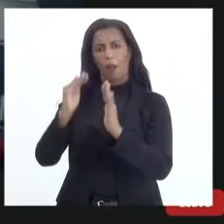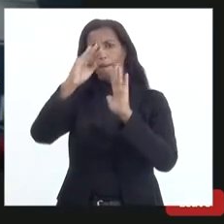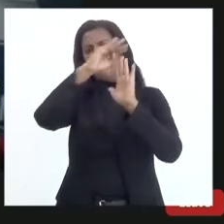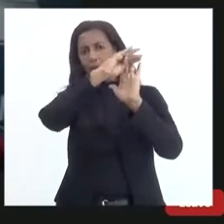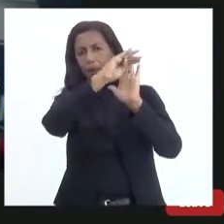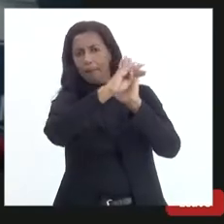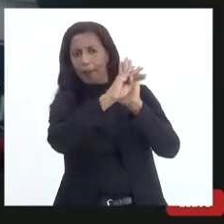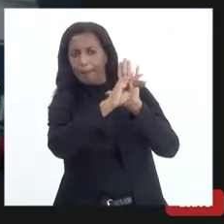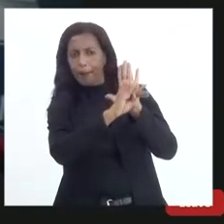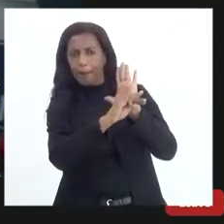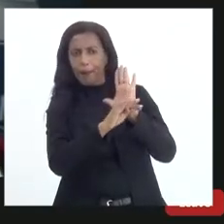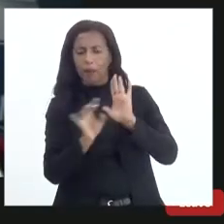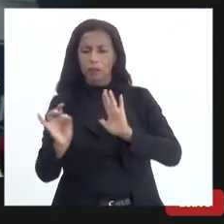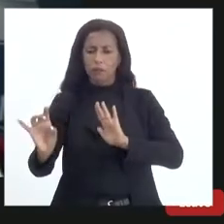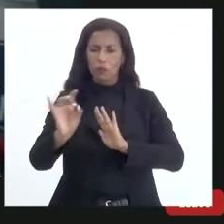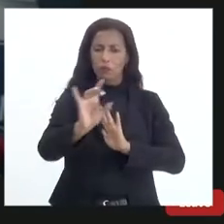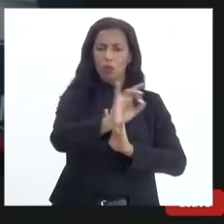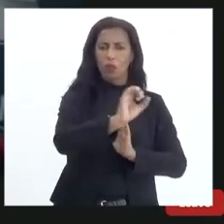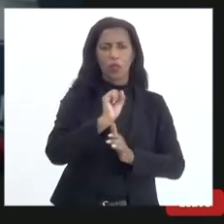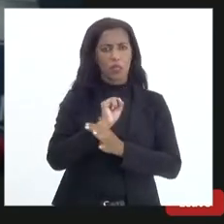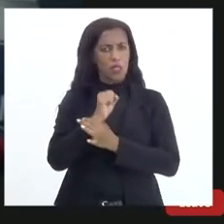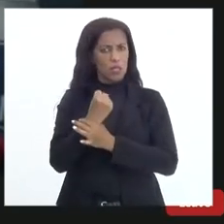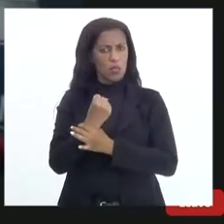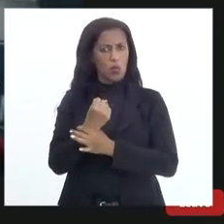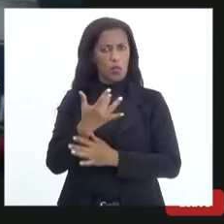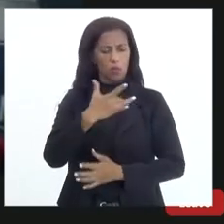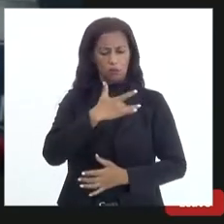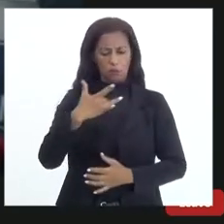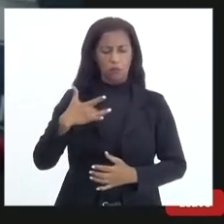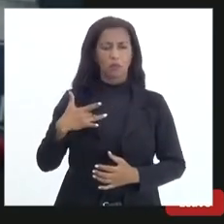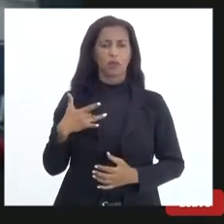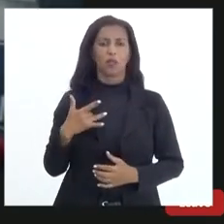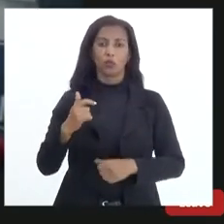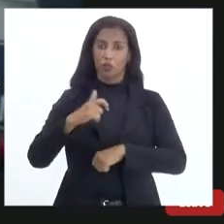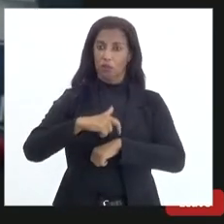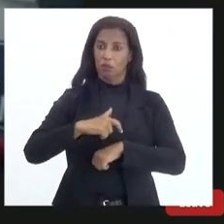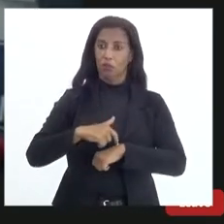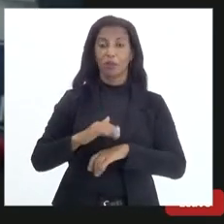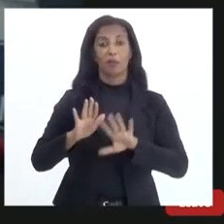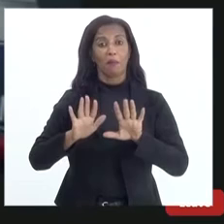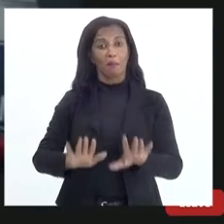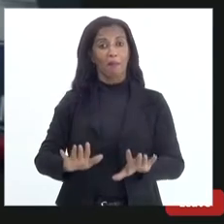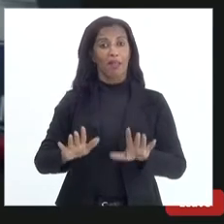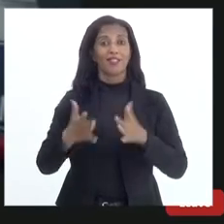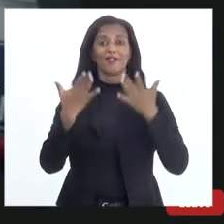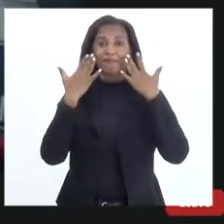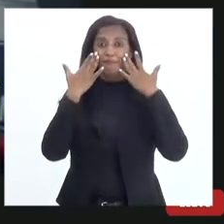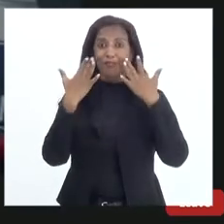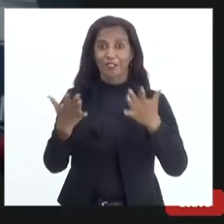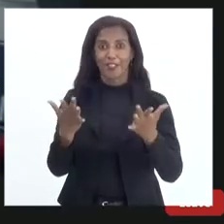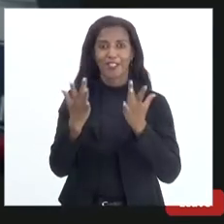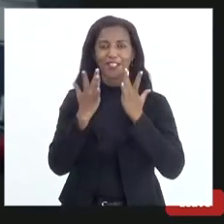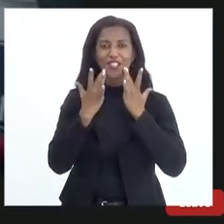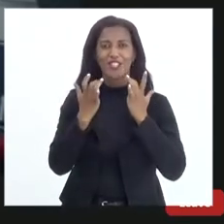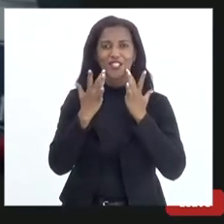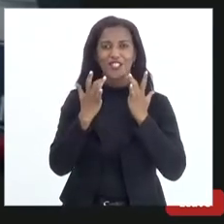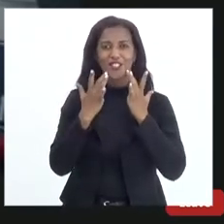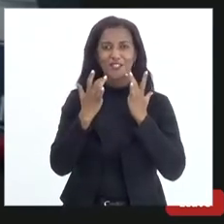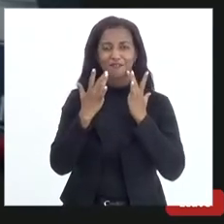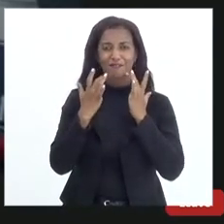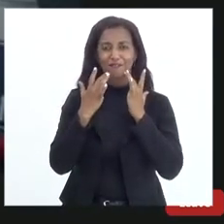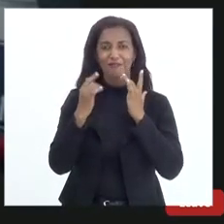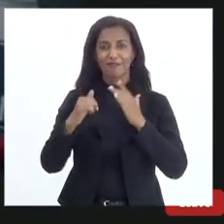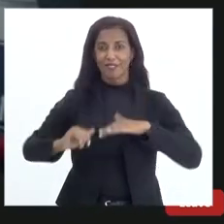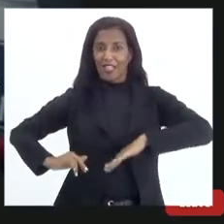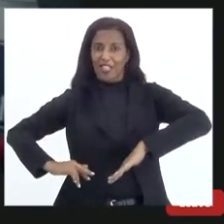toda a segurança sanitária nesse momento, mas exibir essa encenação